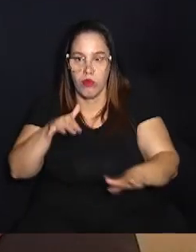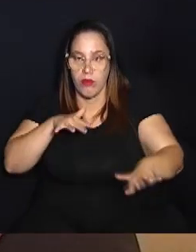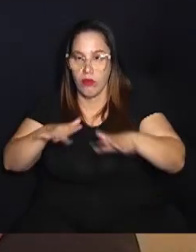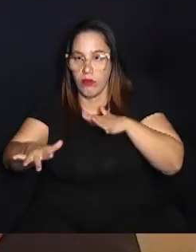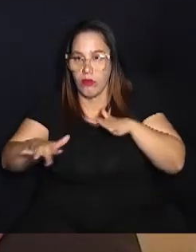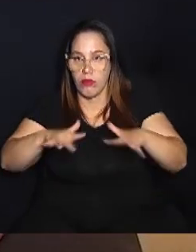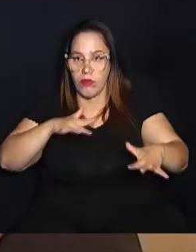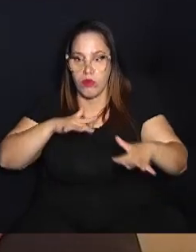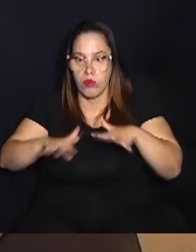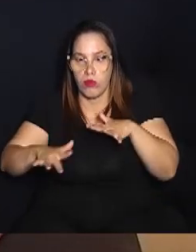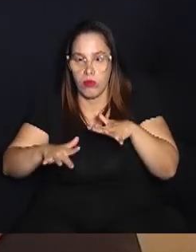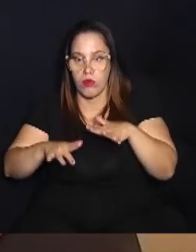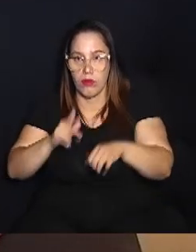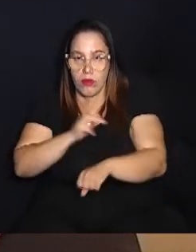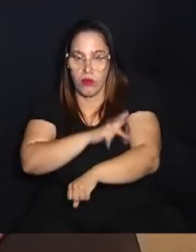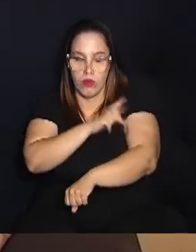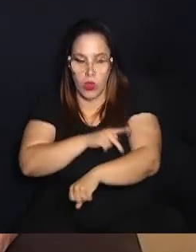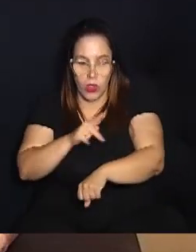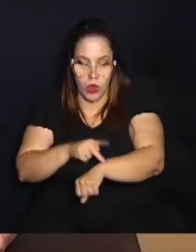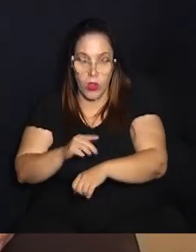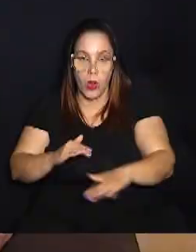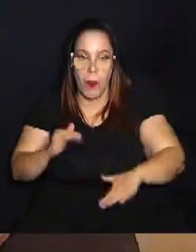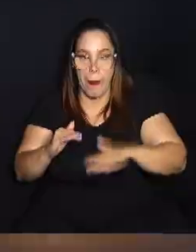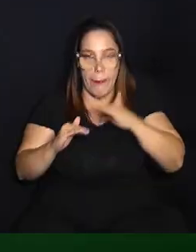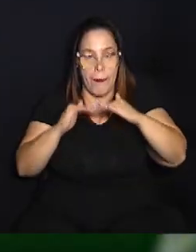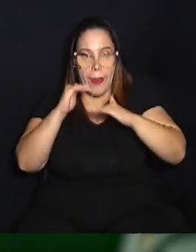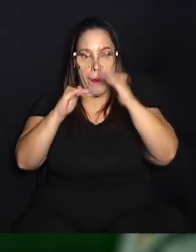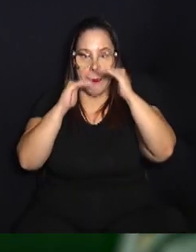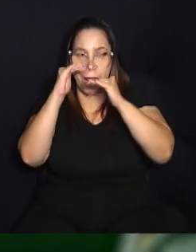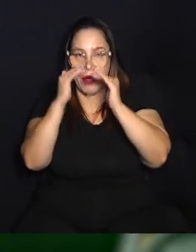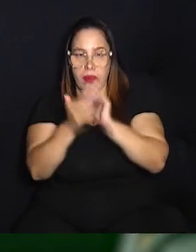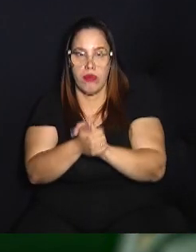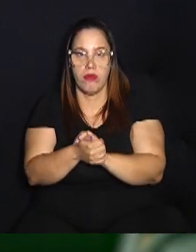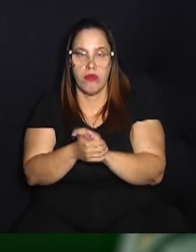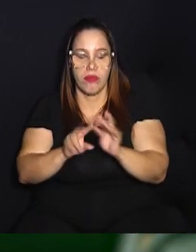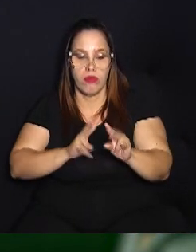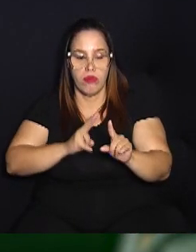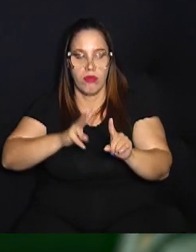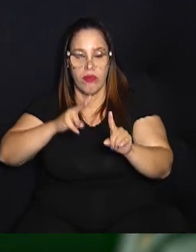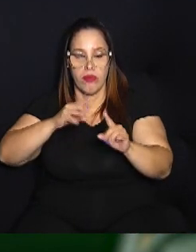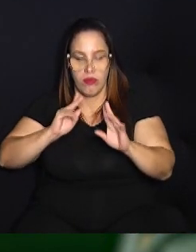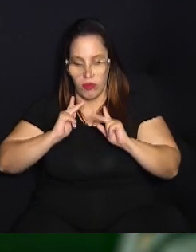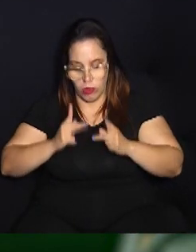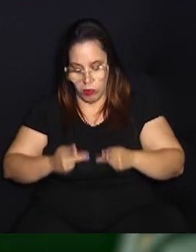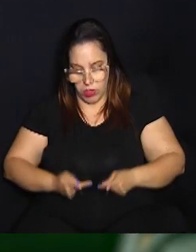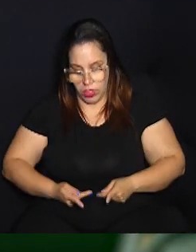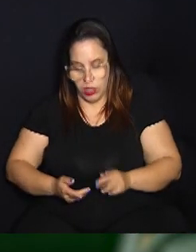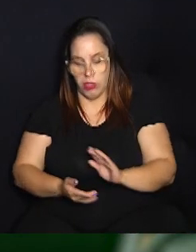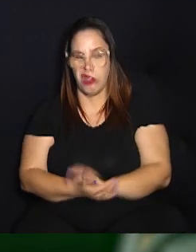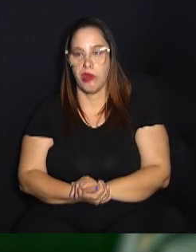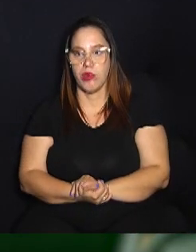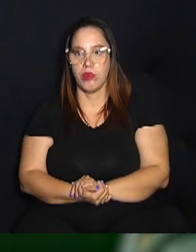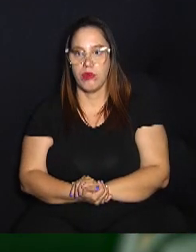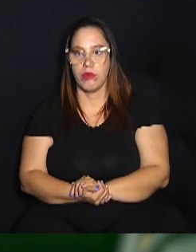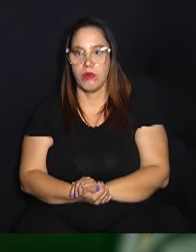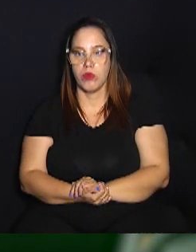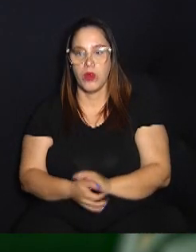no movimento da pedagogia progressista, que tem aí a perspectiva